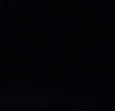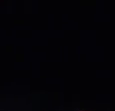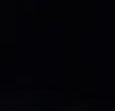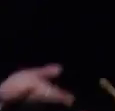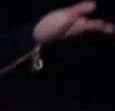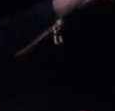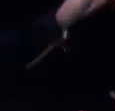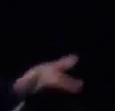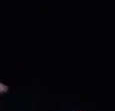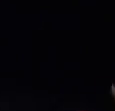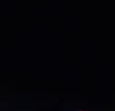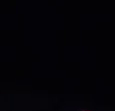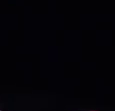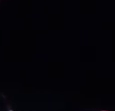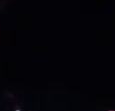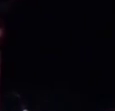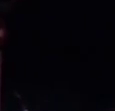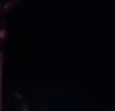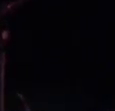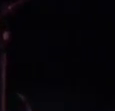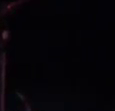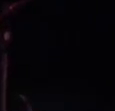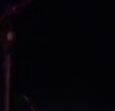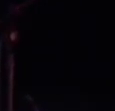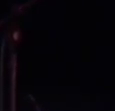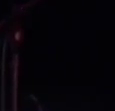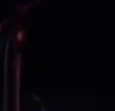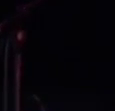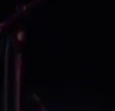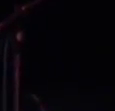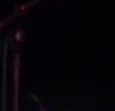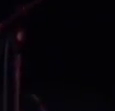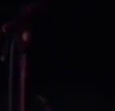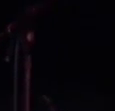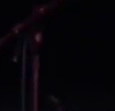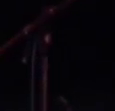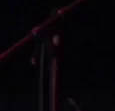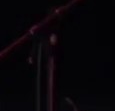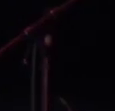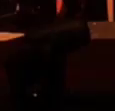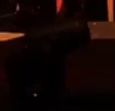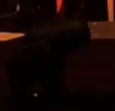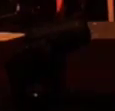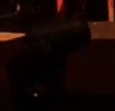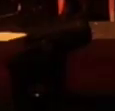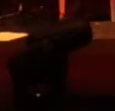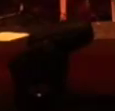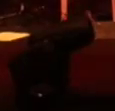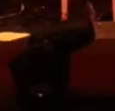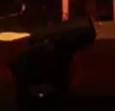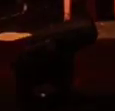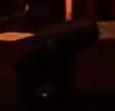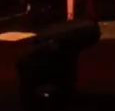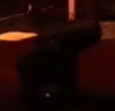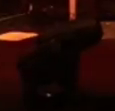mim que eu vou lá ter. Vão sem mim que eu vou lá ter. Vão sem mim que